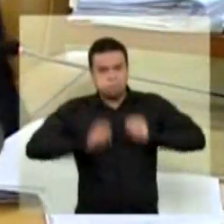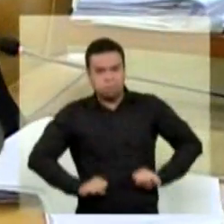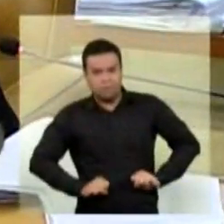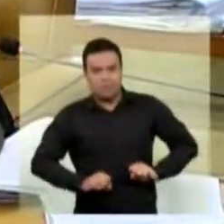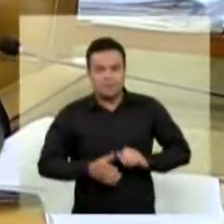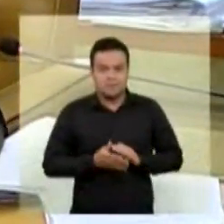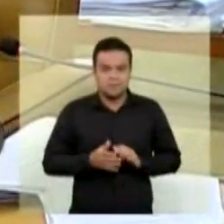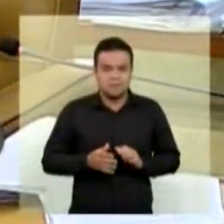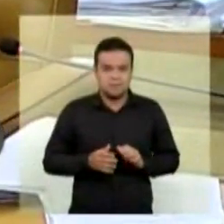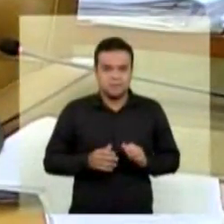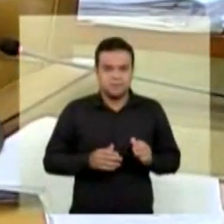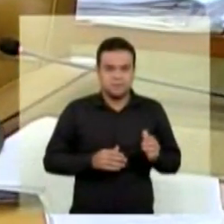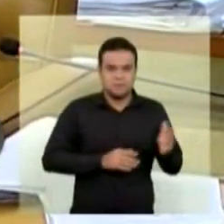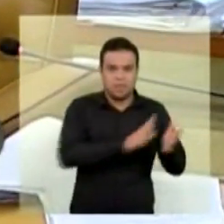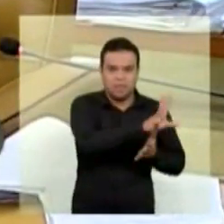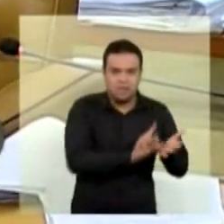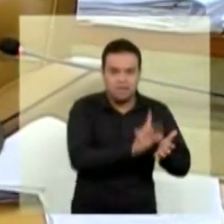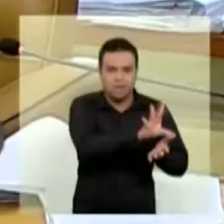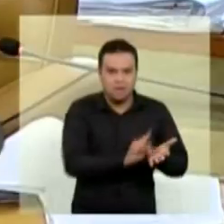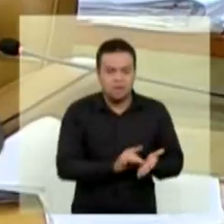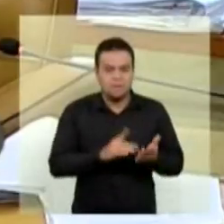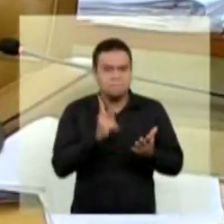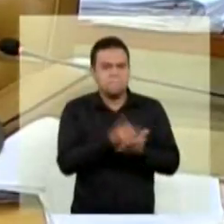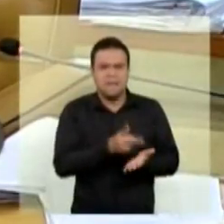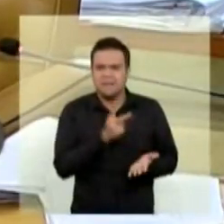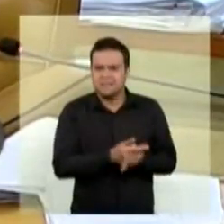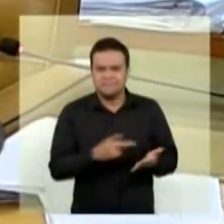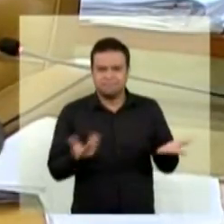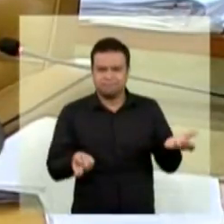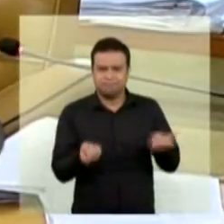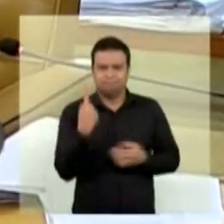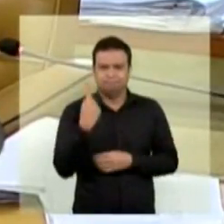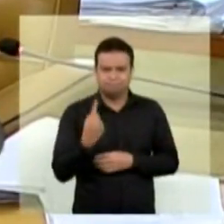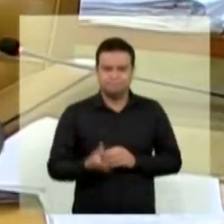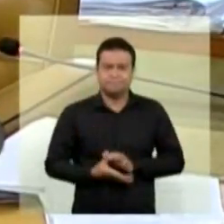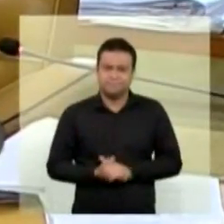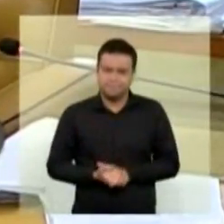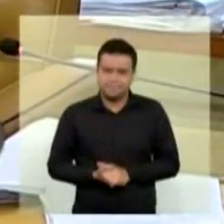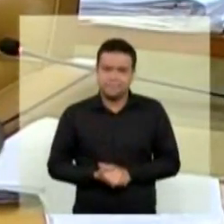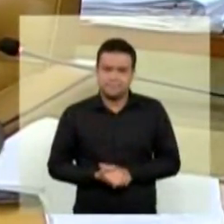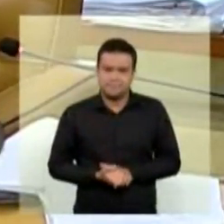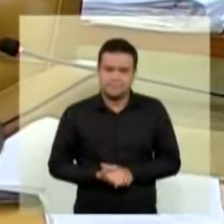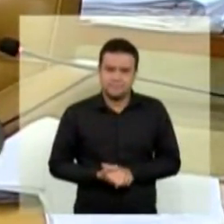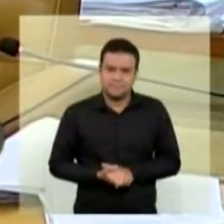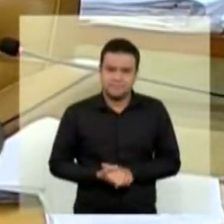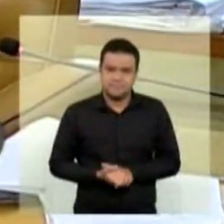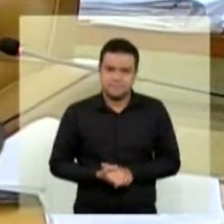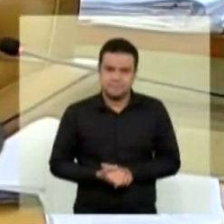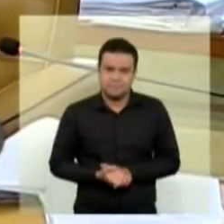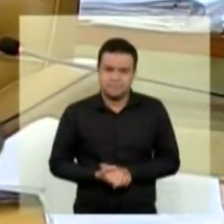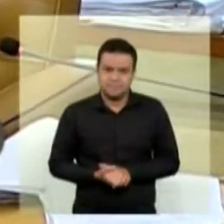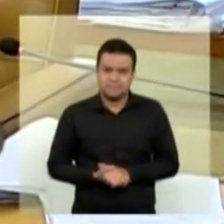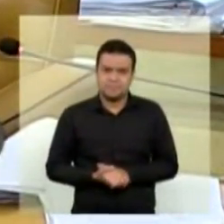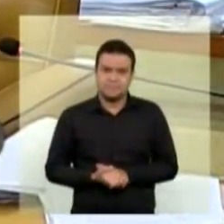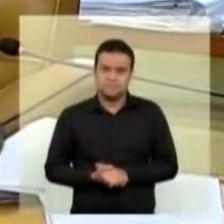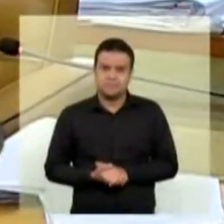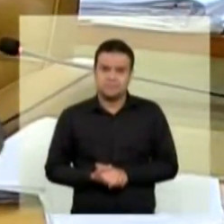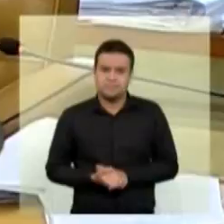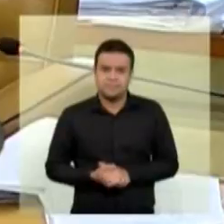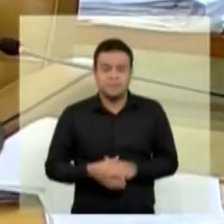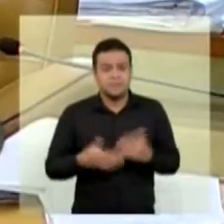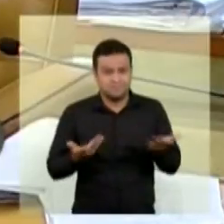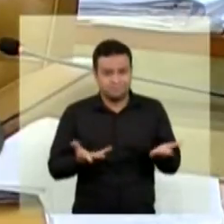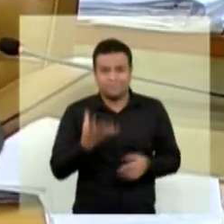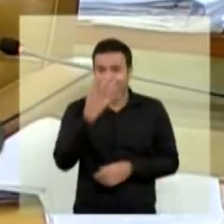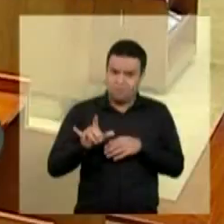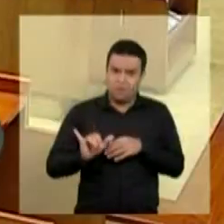corta e cola, com as contradições que foram aí apontadas. É disso que nós estamos falando. Isso é